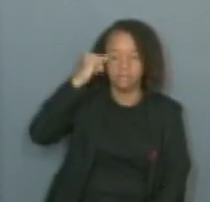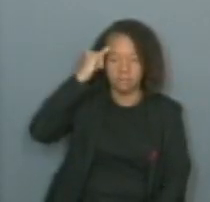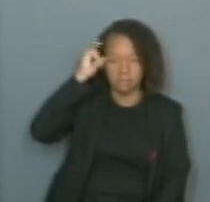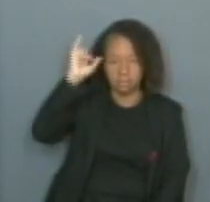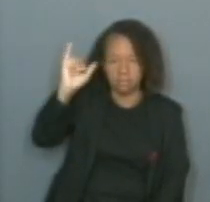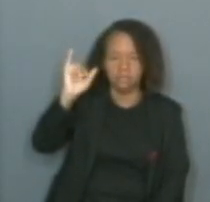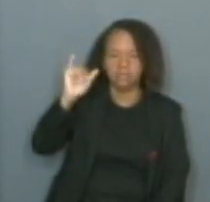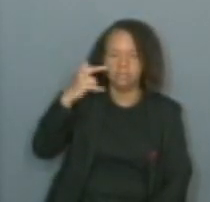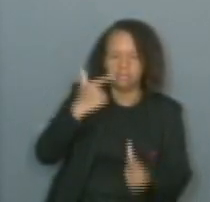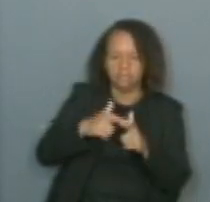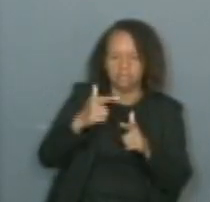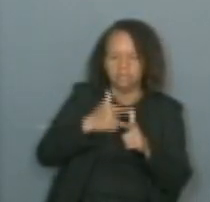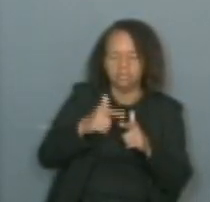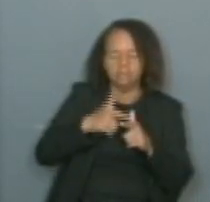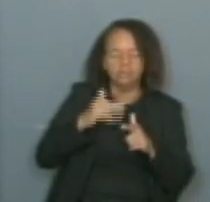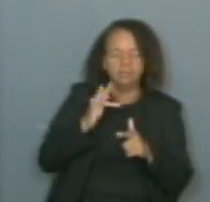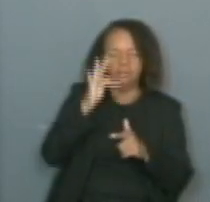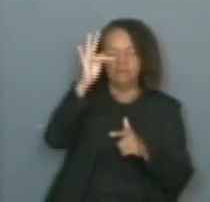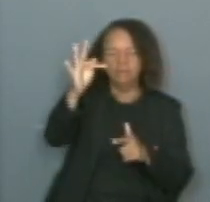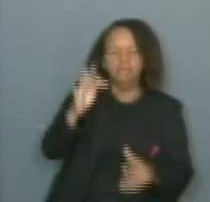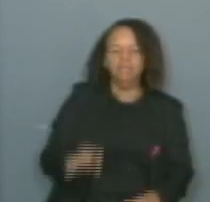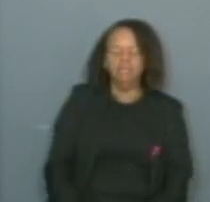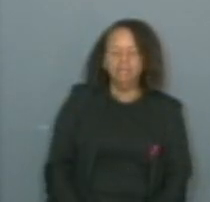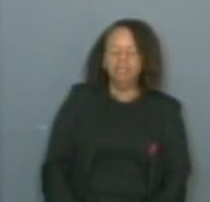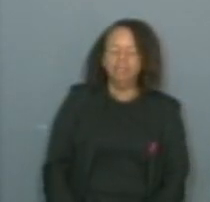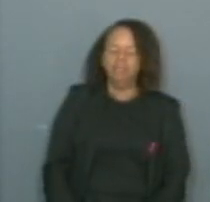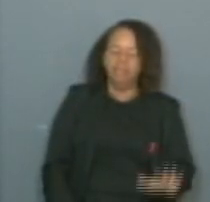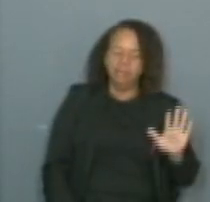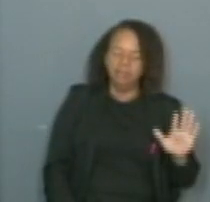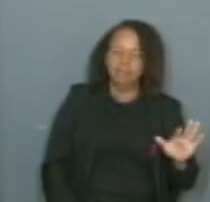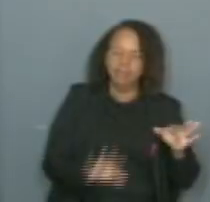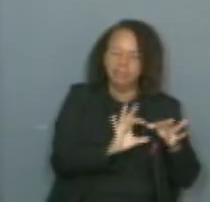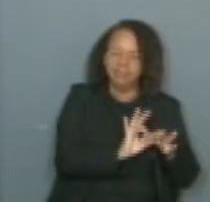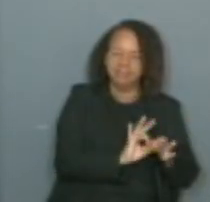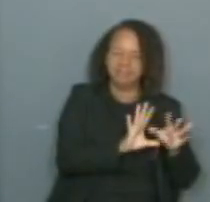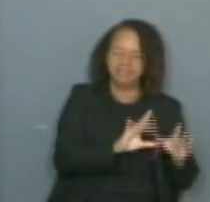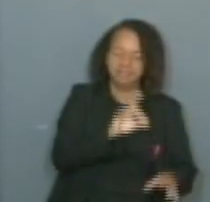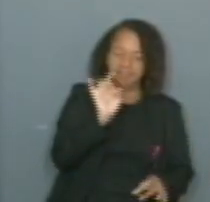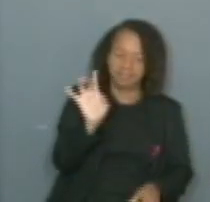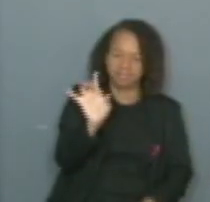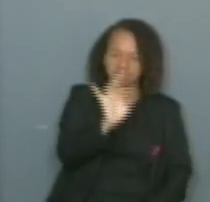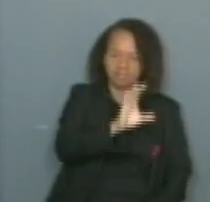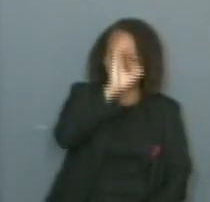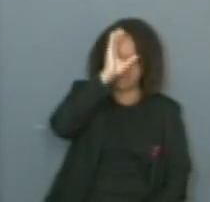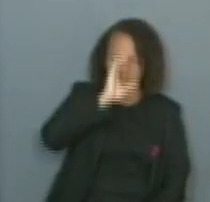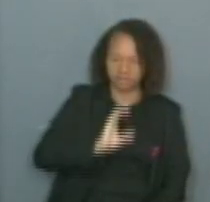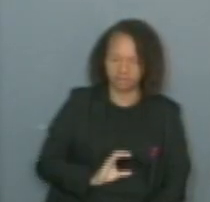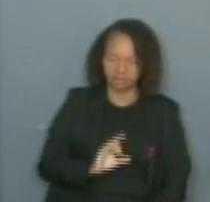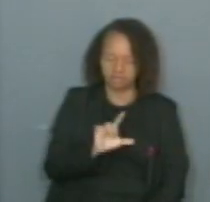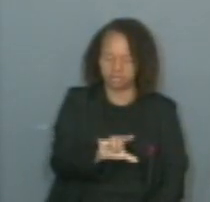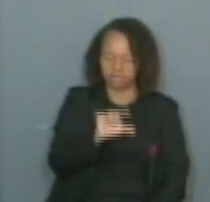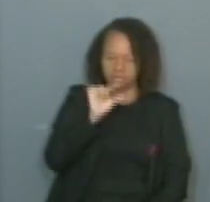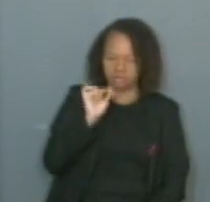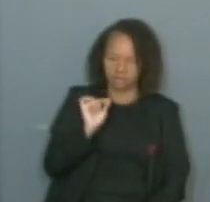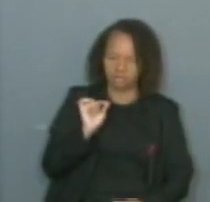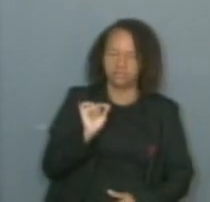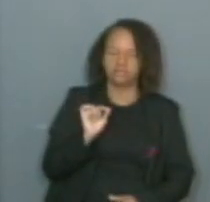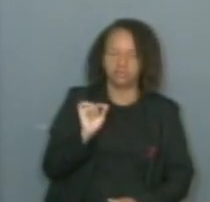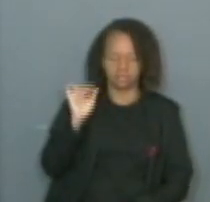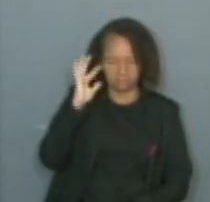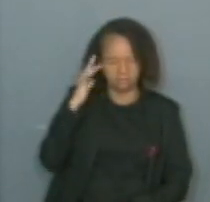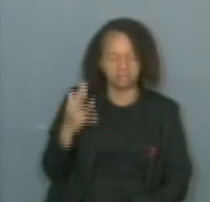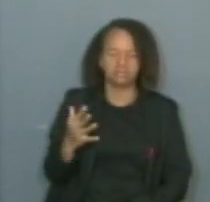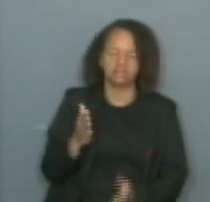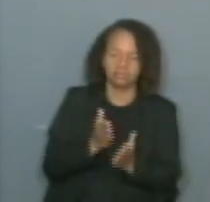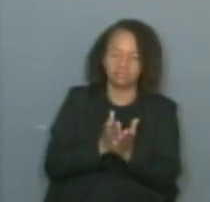que haja problemas como esse, libera para que cada cidadão possa escolher, decidir